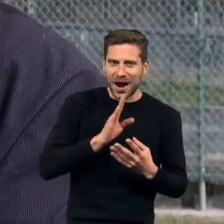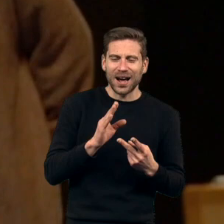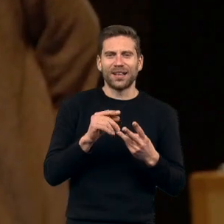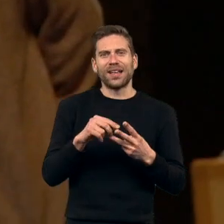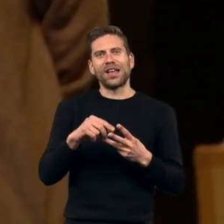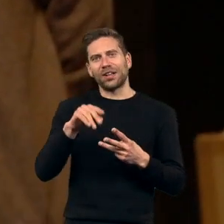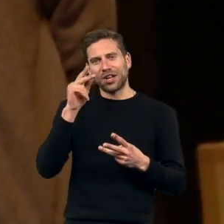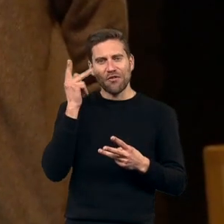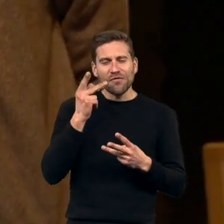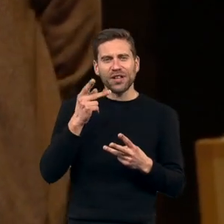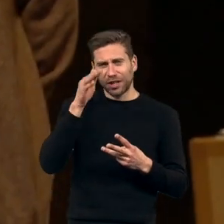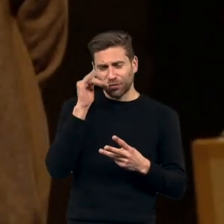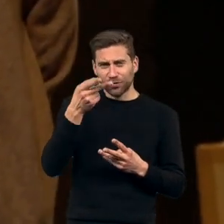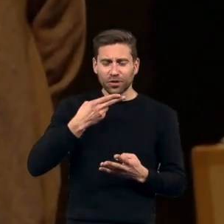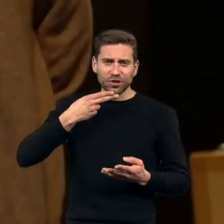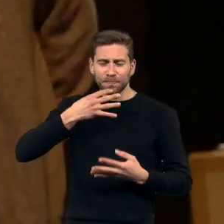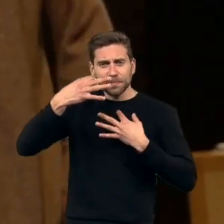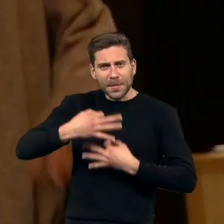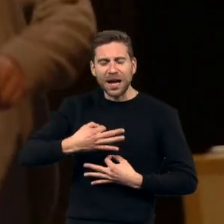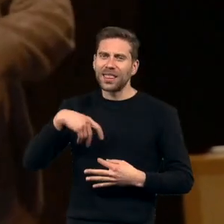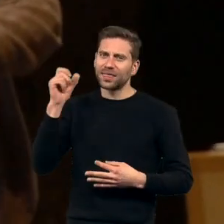pode acreditar no futuro.